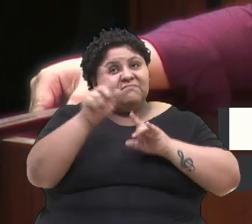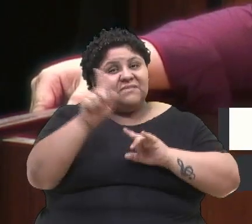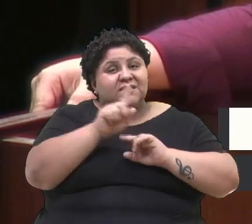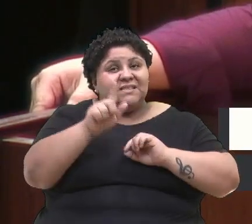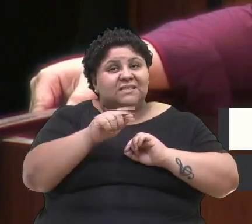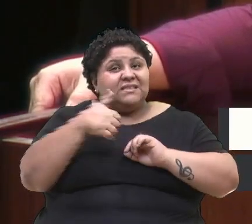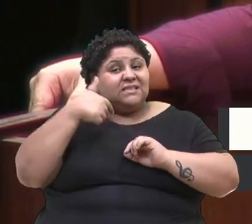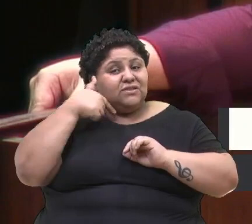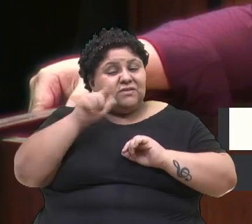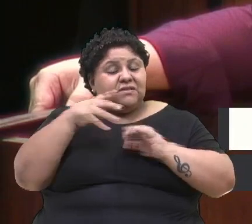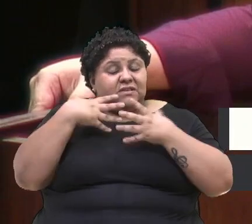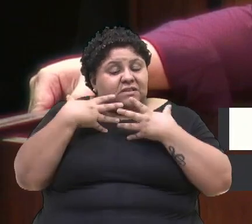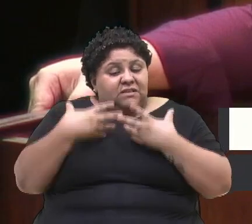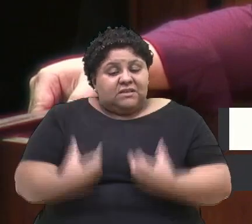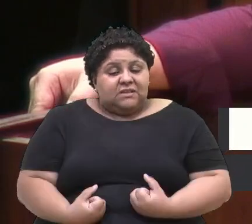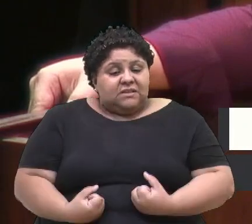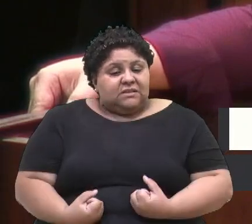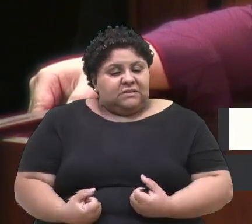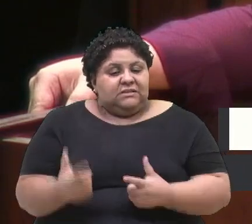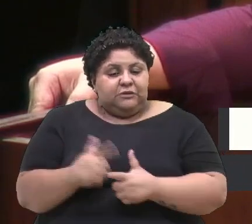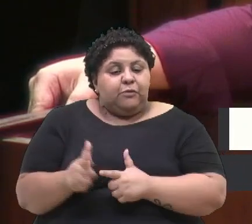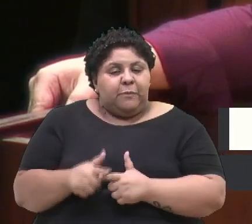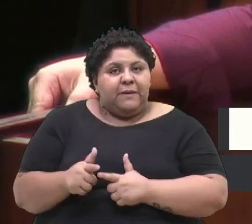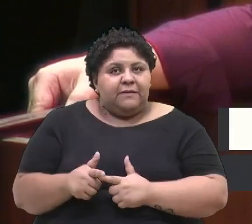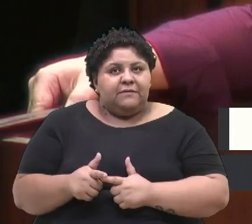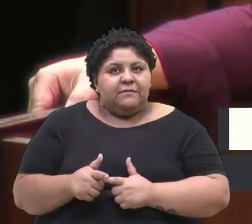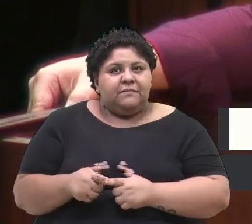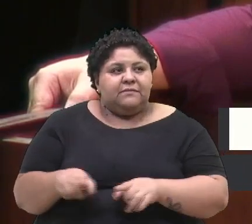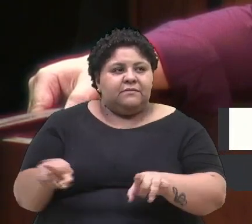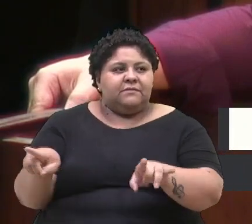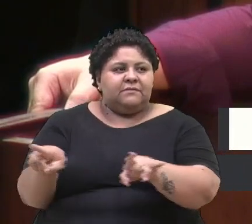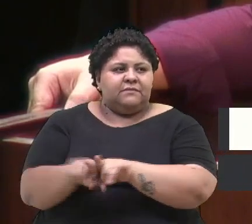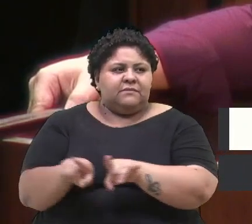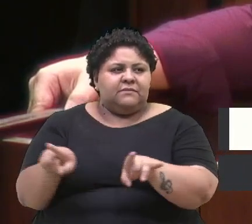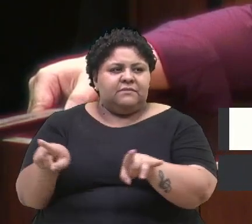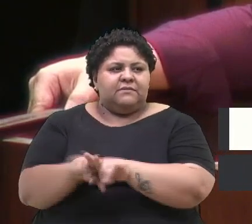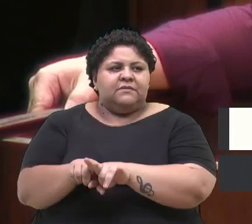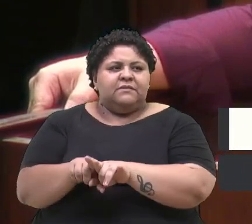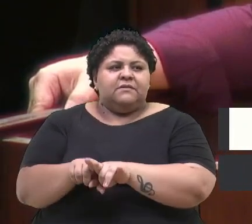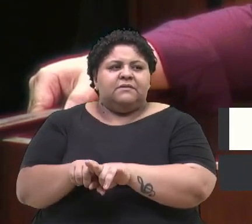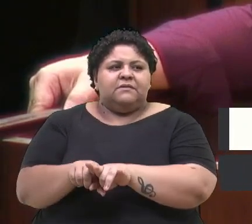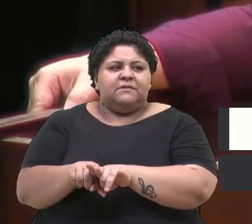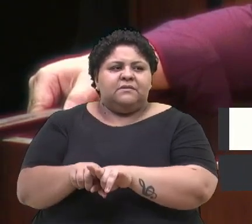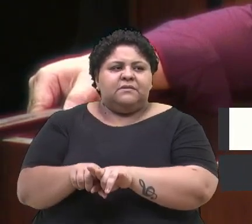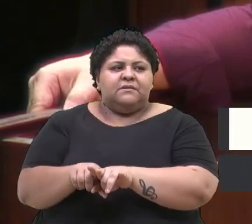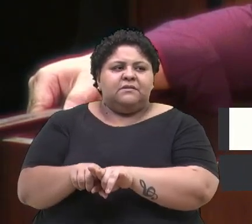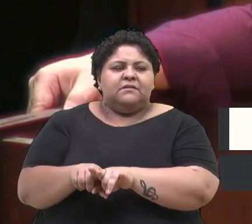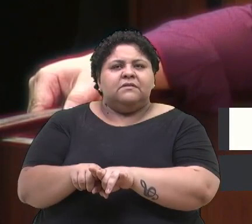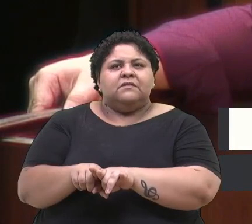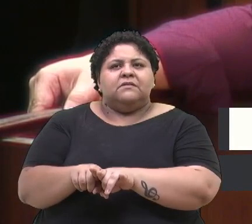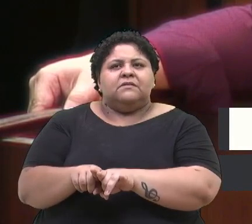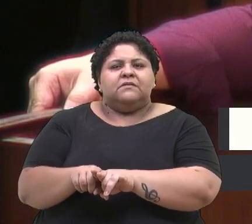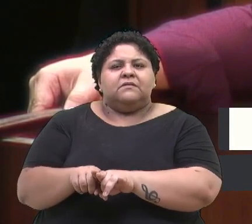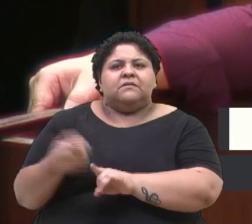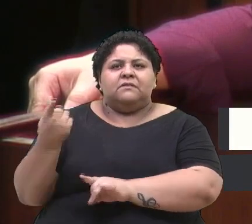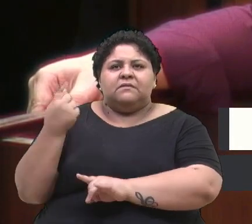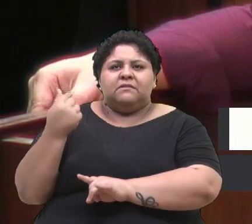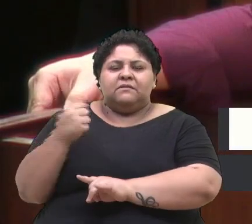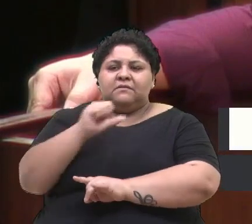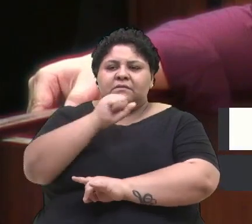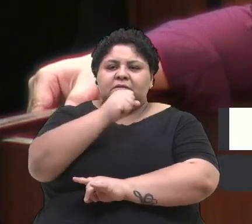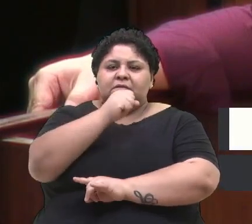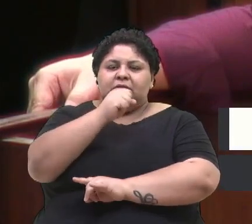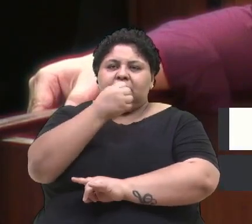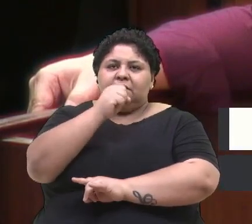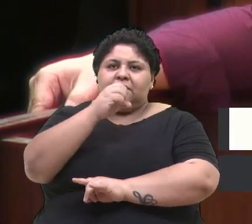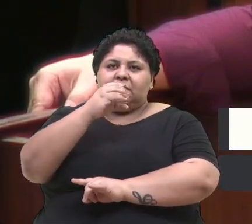essa situação. Foi feito um emergencial agora de 4 meses para manter esse valor dos 800 e não